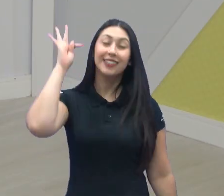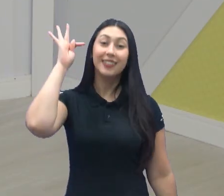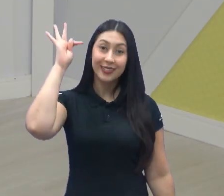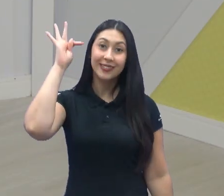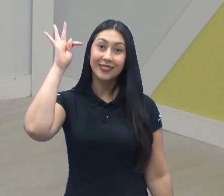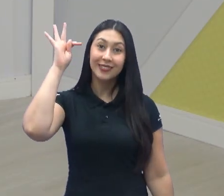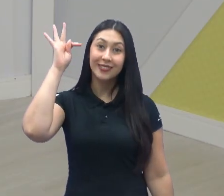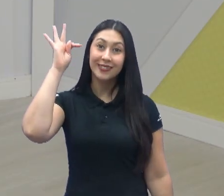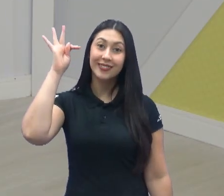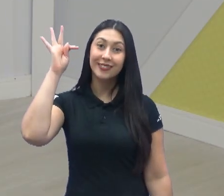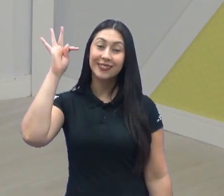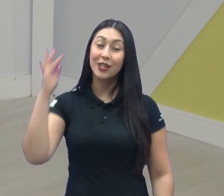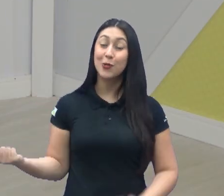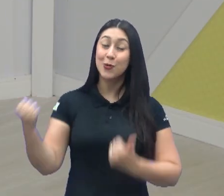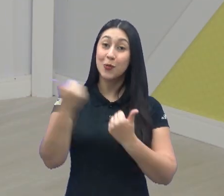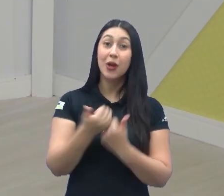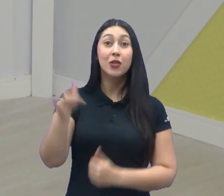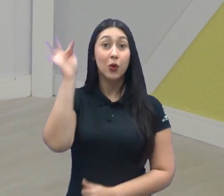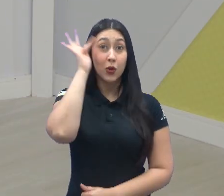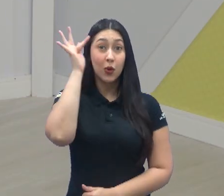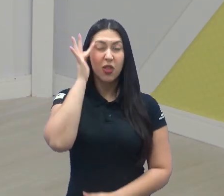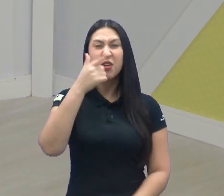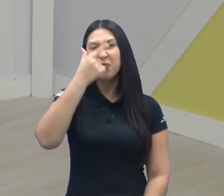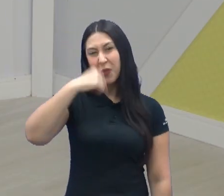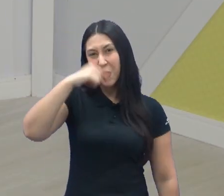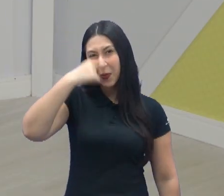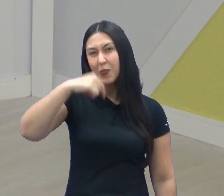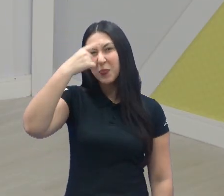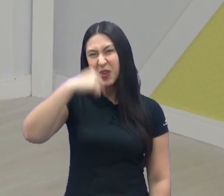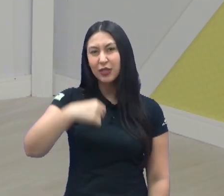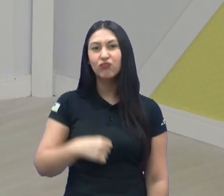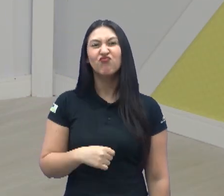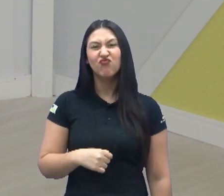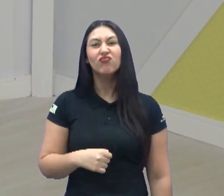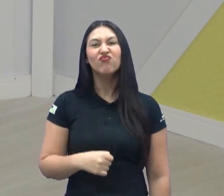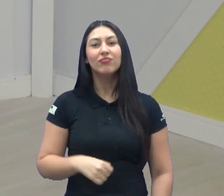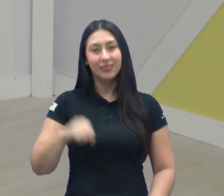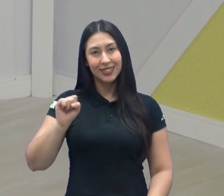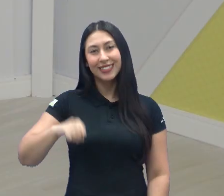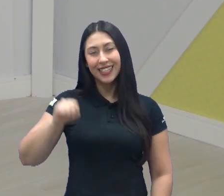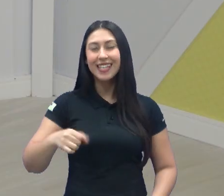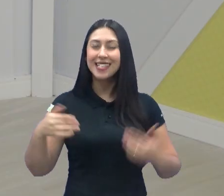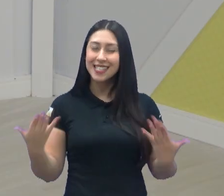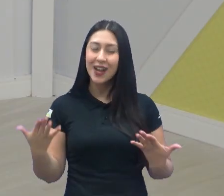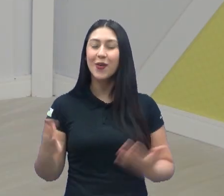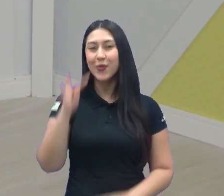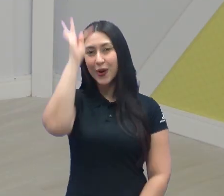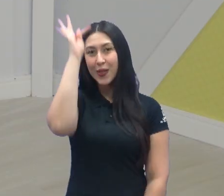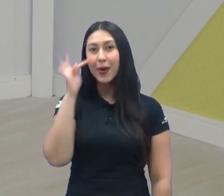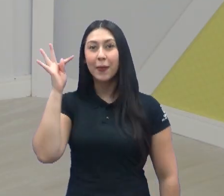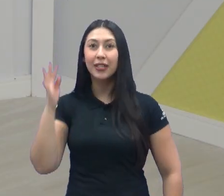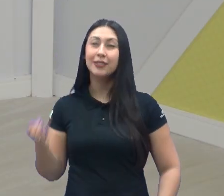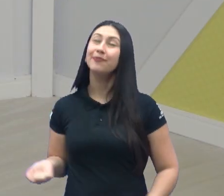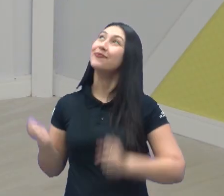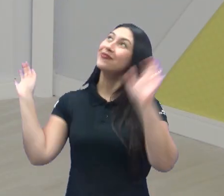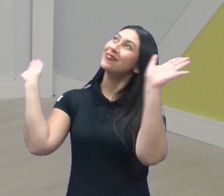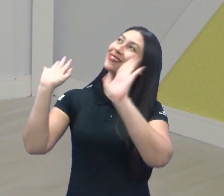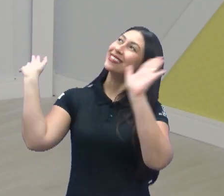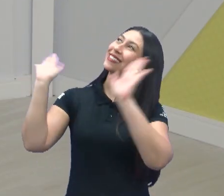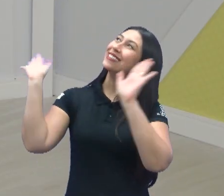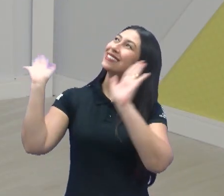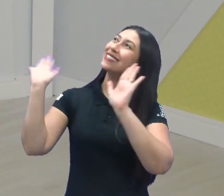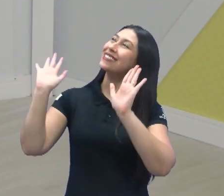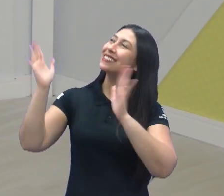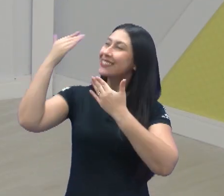Caetano, tá substituindo o Luizão. O Luizão tá gripadinho, tá funguento, portanto a nossa querida Tamires Caetano tá aqui com a gente. Tamires,